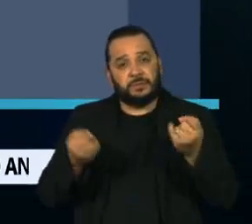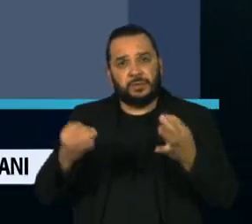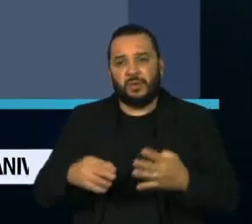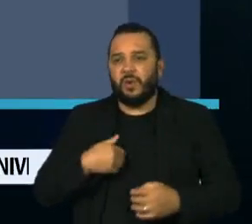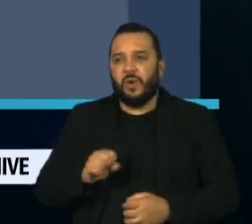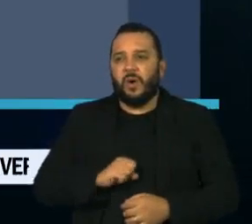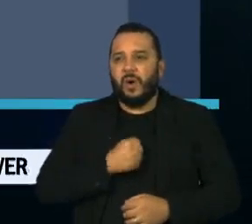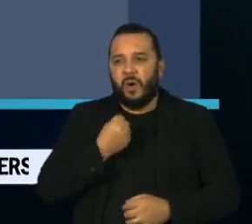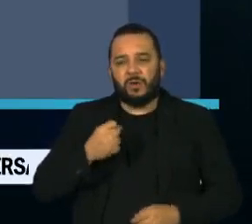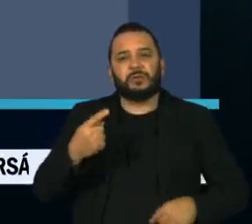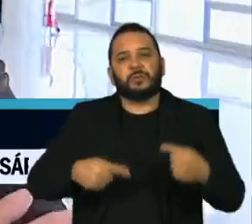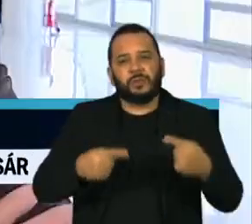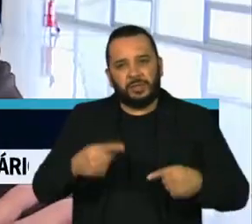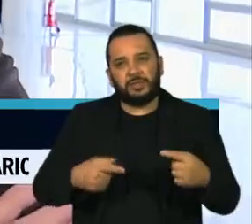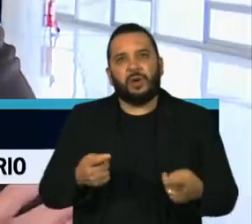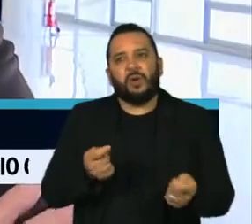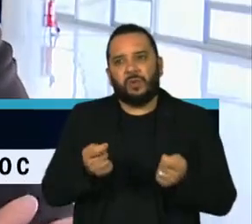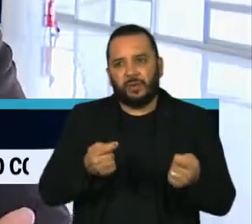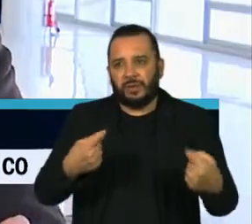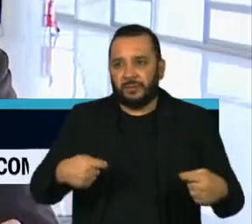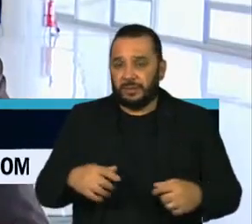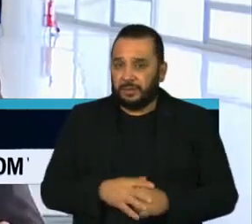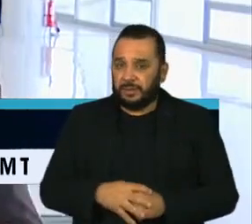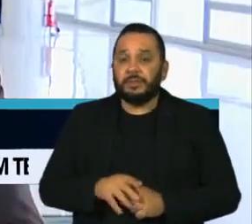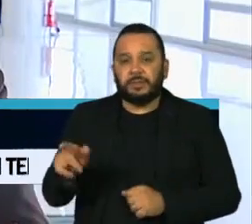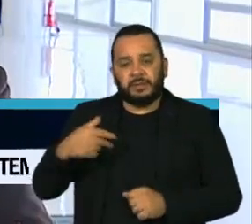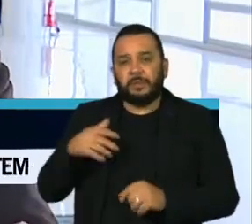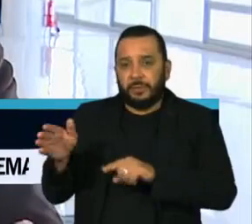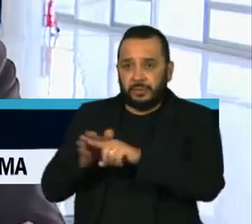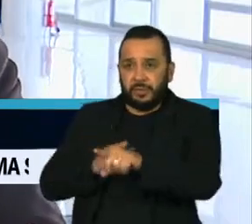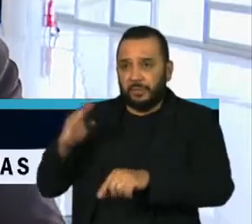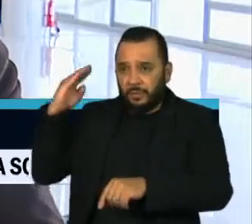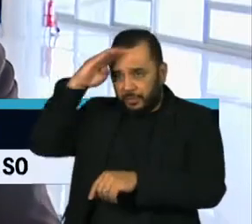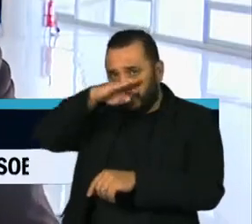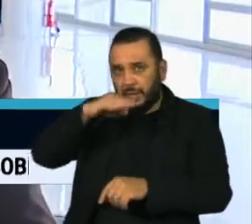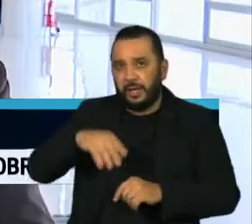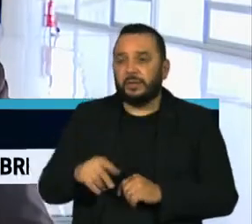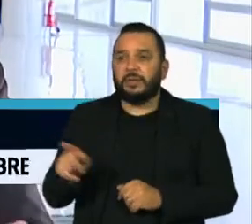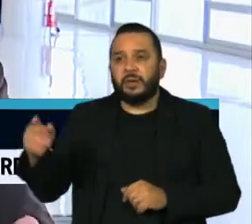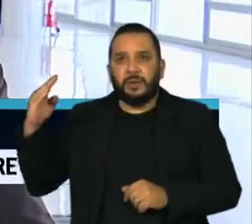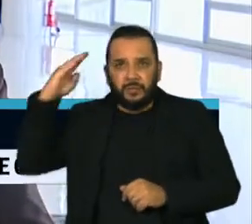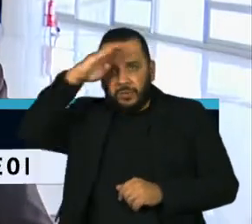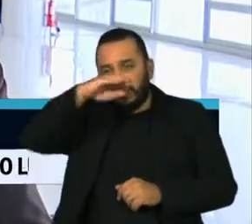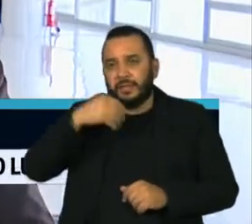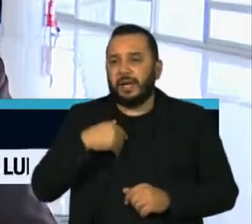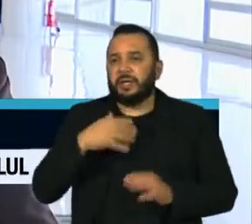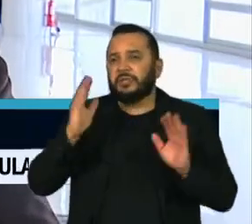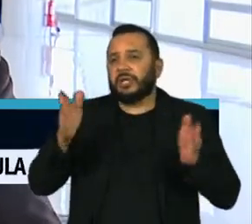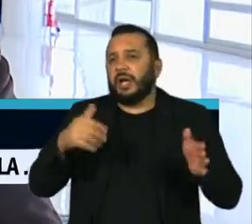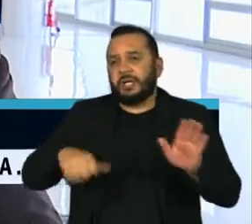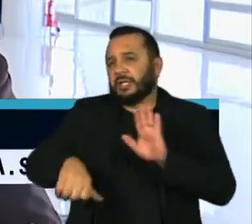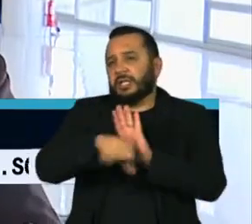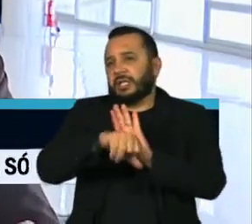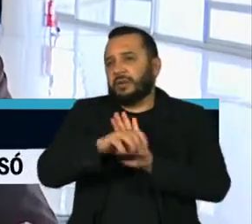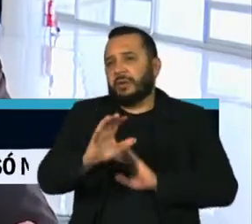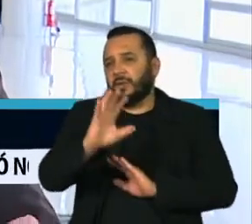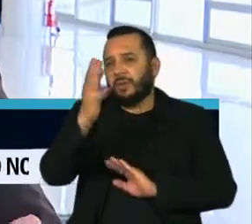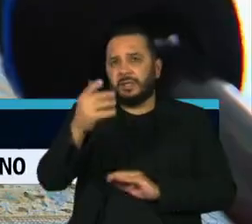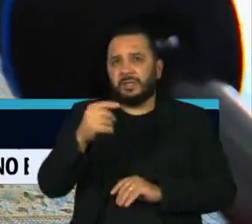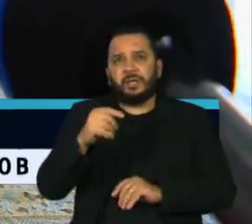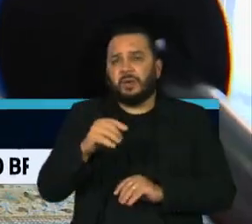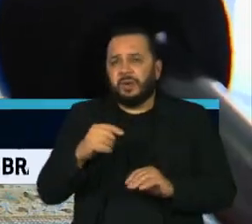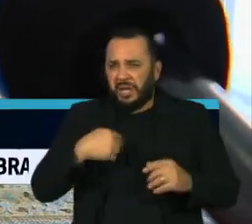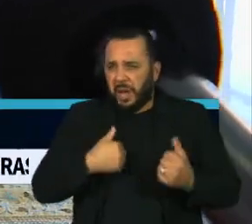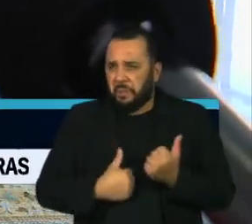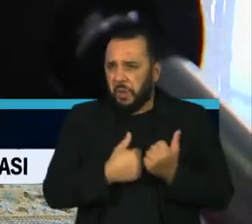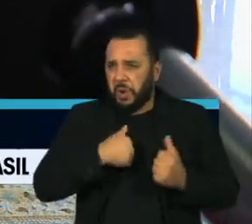ódio político precisa ser contido. Questionado sobre o assunto, o presidente Jair Bolsonaro tentou contestar que o crime foi cometido por um apoiador.